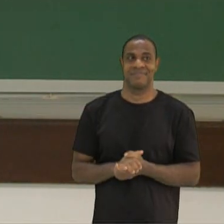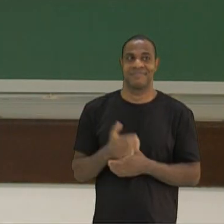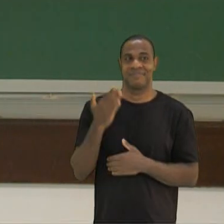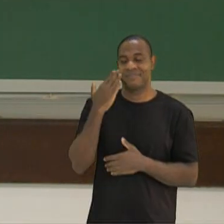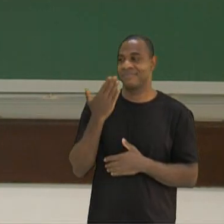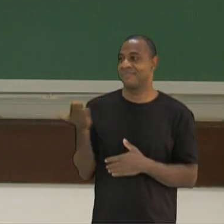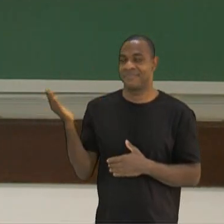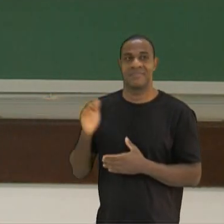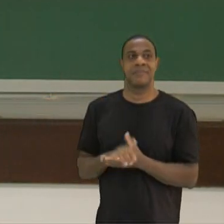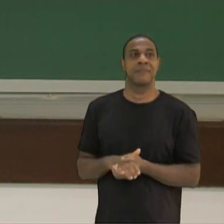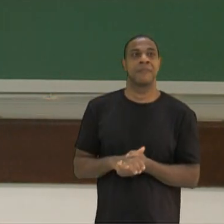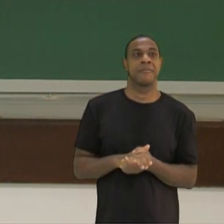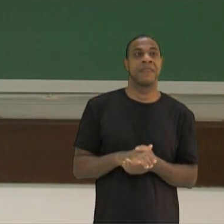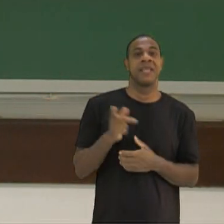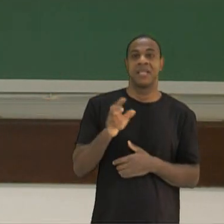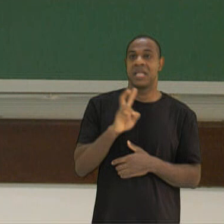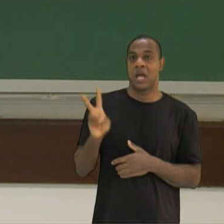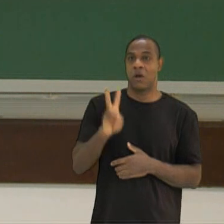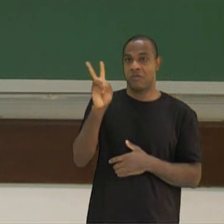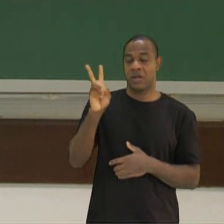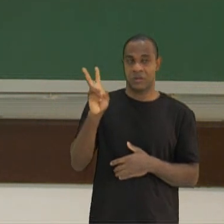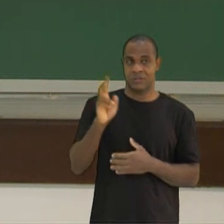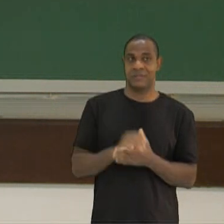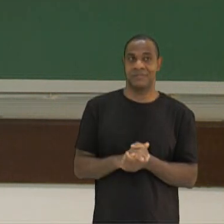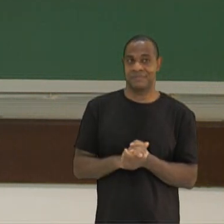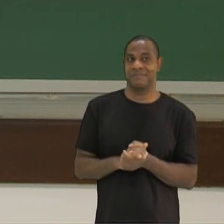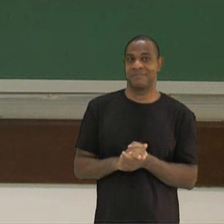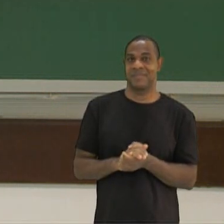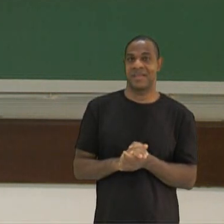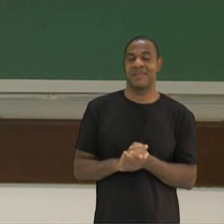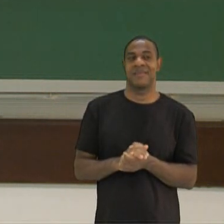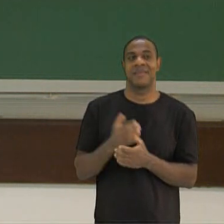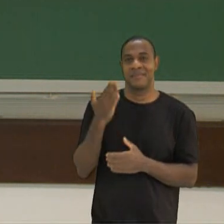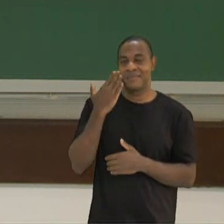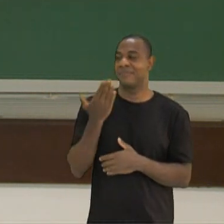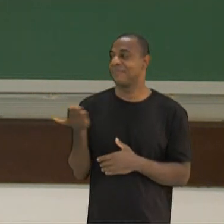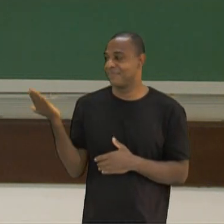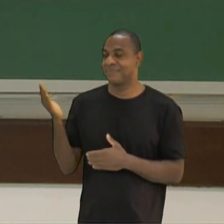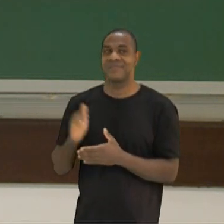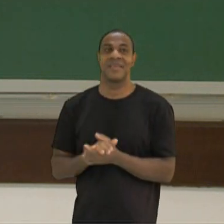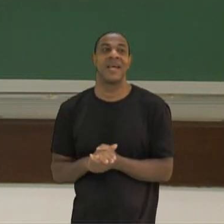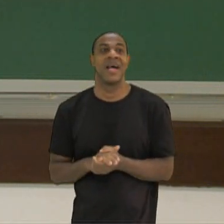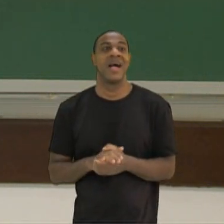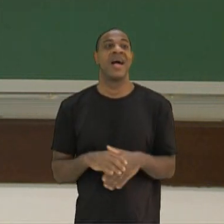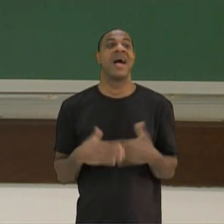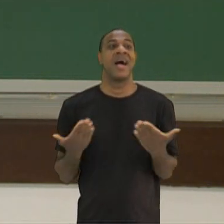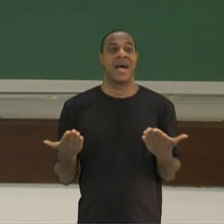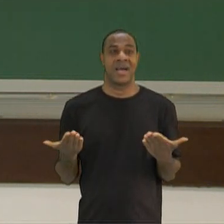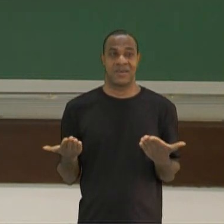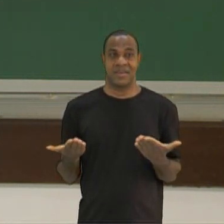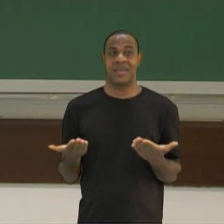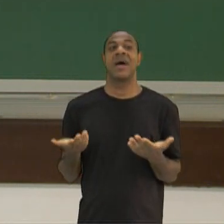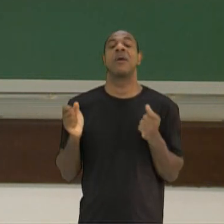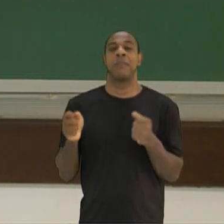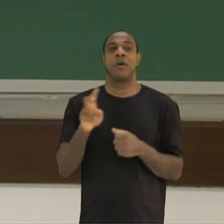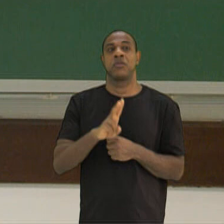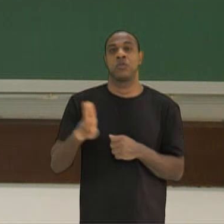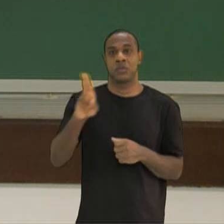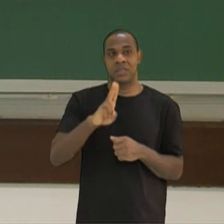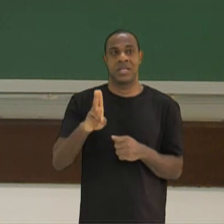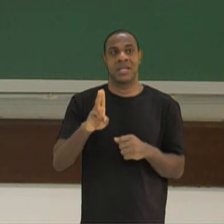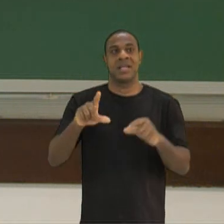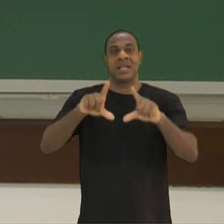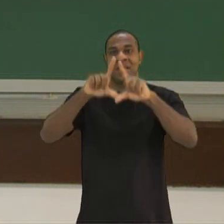27,77, tá? Então esse é o valor dessa velocidade agora em metros por segundo. Agora sim você pode utilizar esse